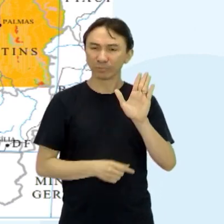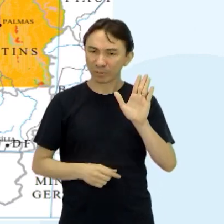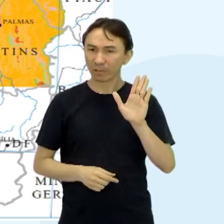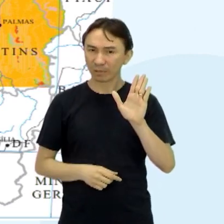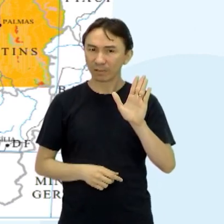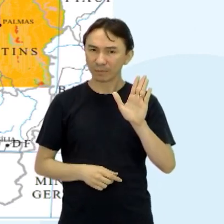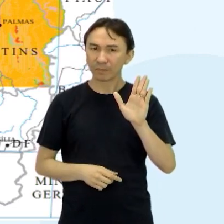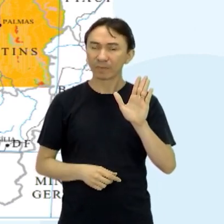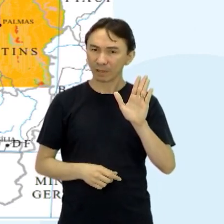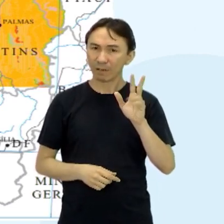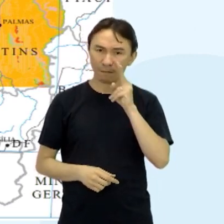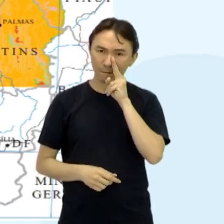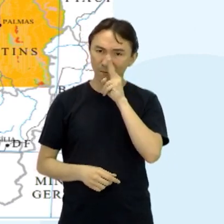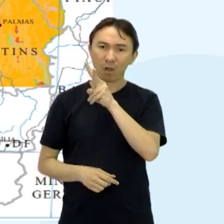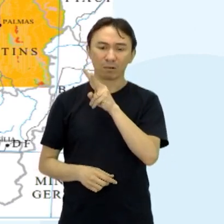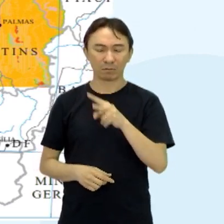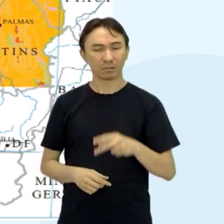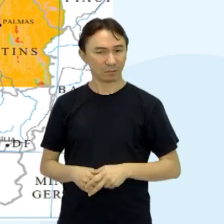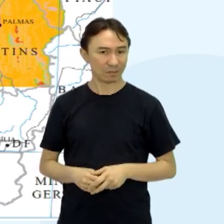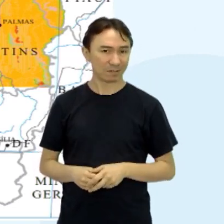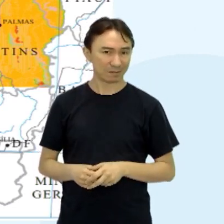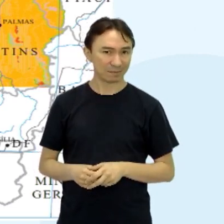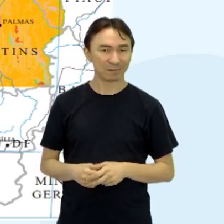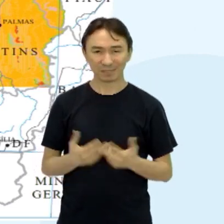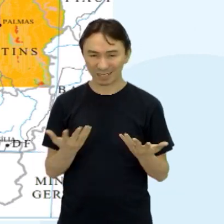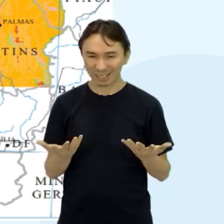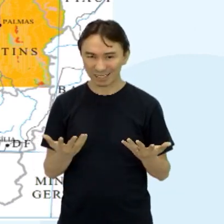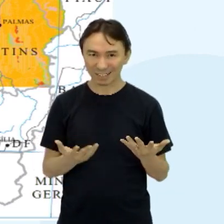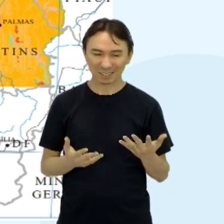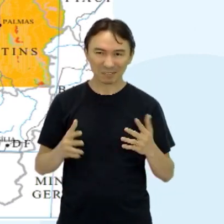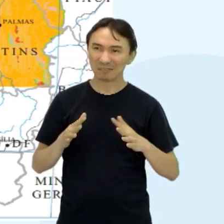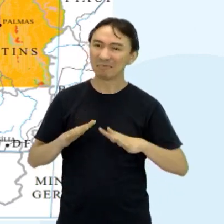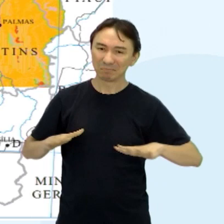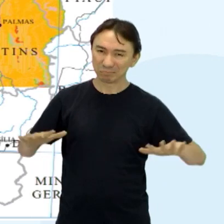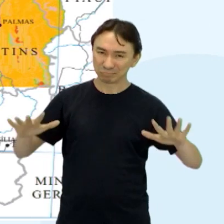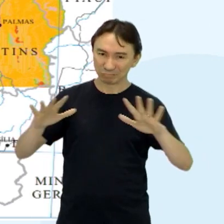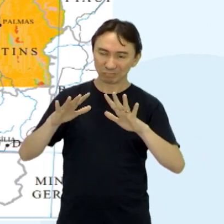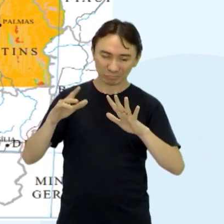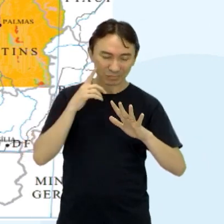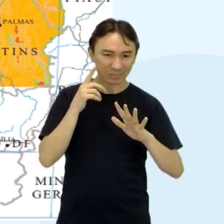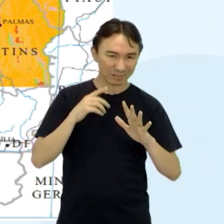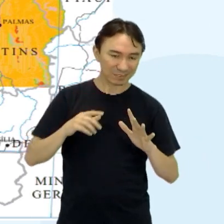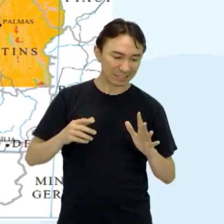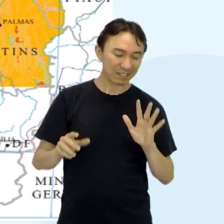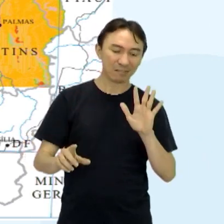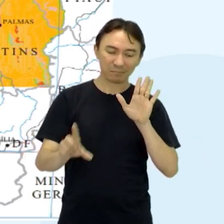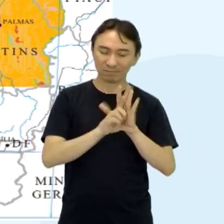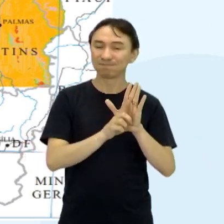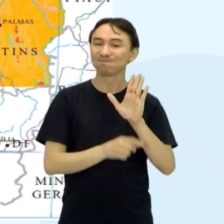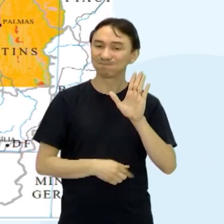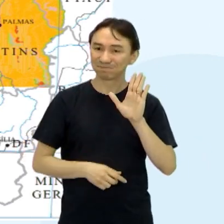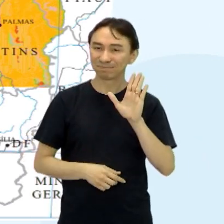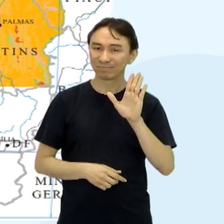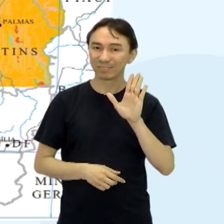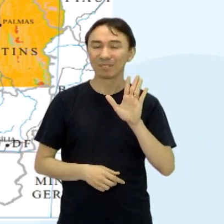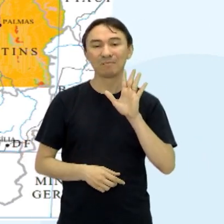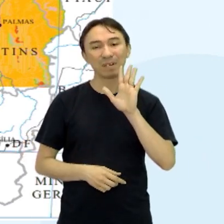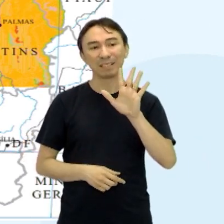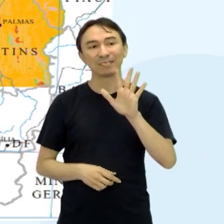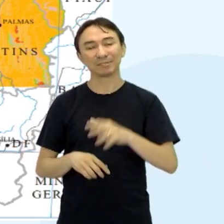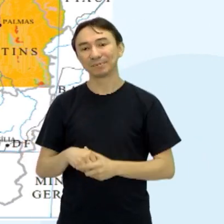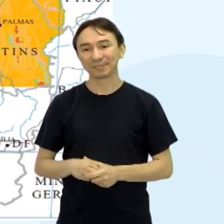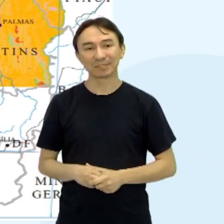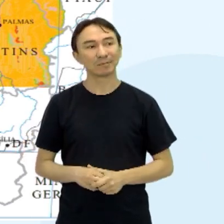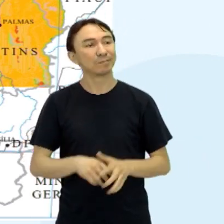tem uma amplitude muito forte aqui no Brasil, é uma das referências em legislação ambiental aqui no Brasil, ela tem o problema de